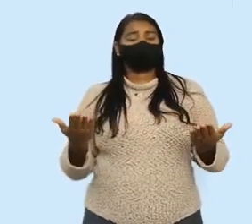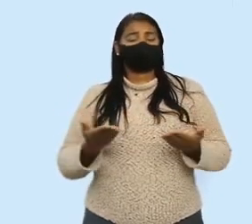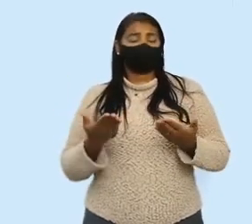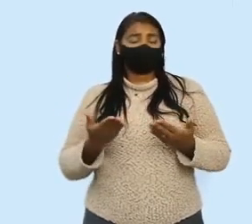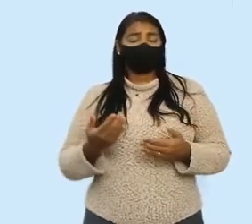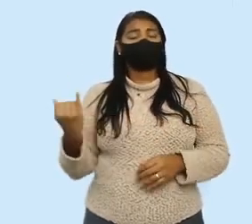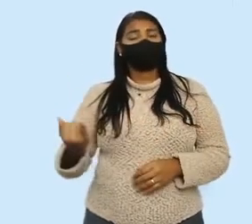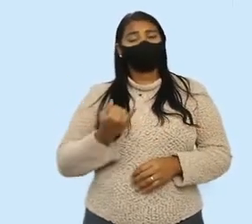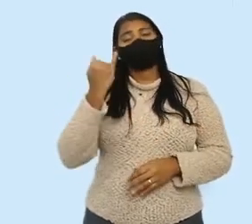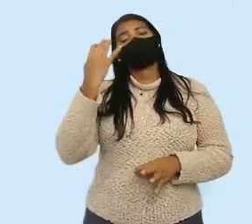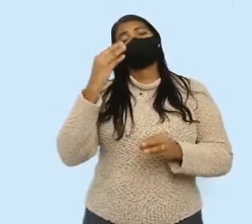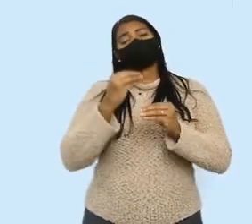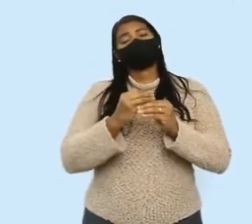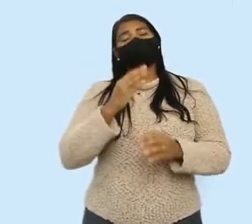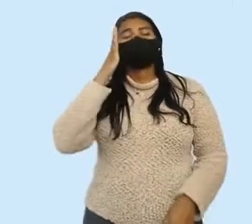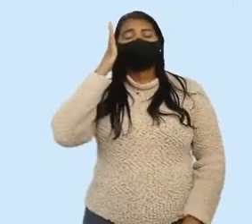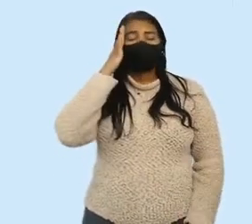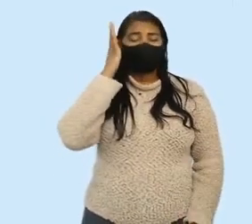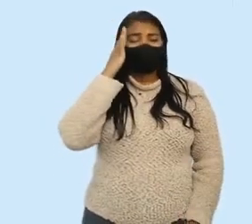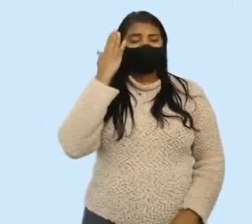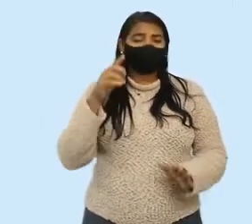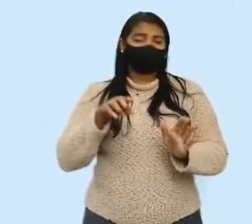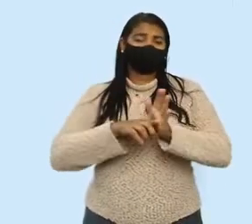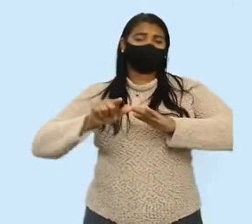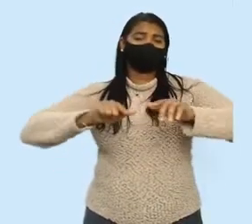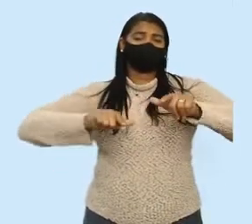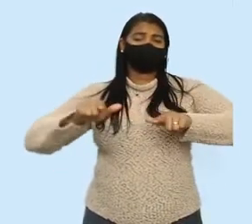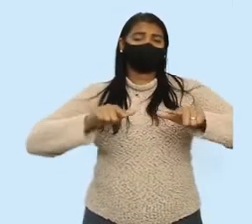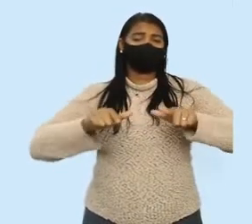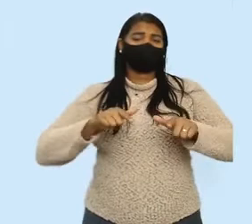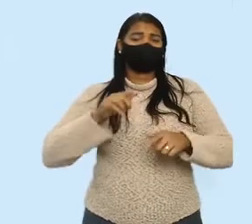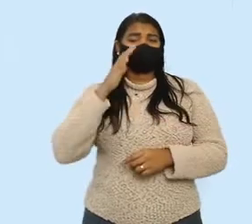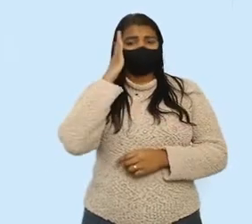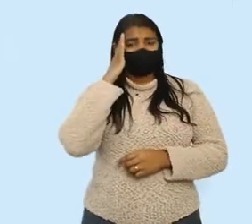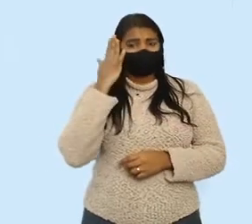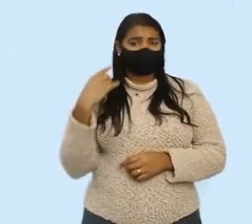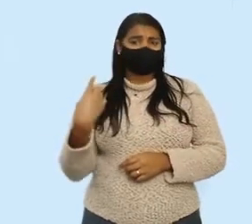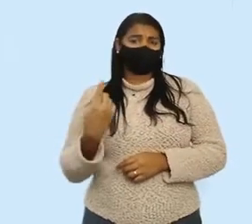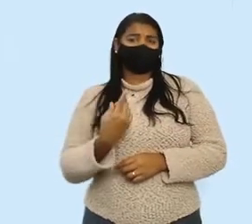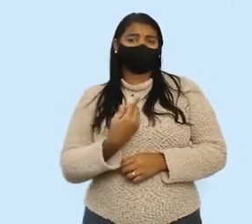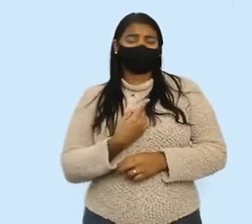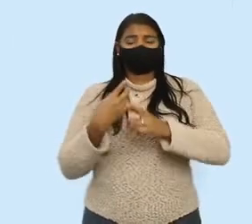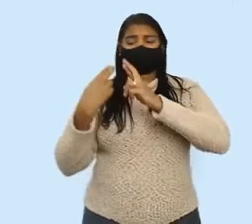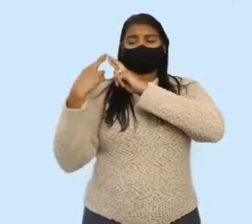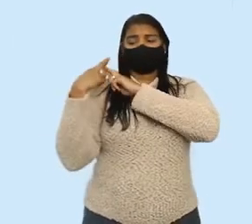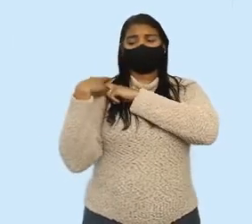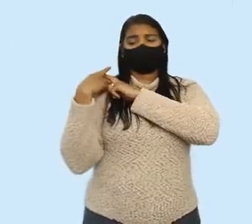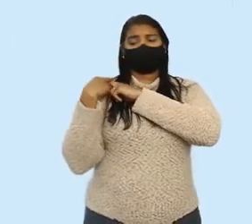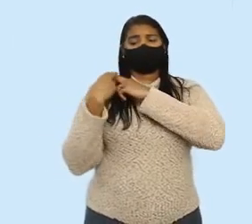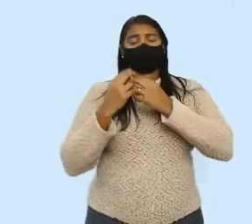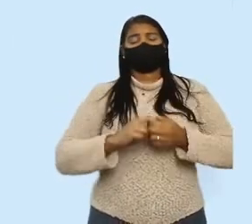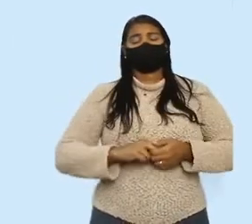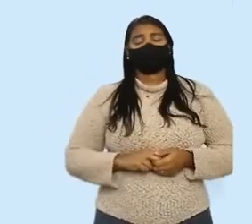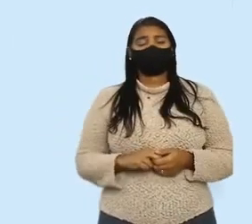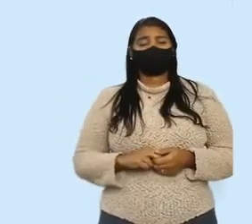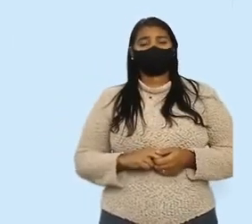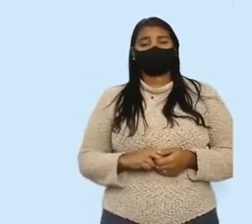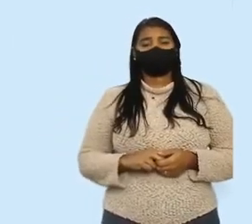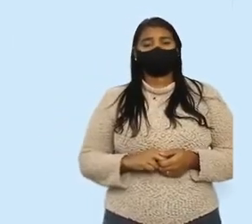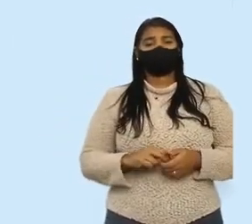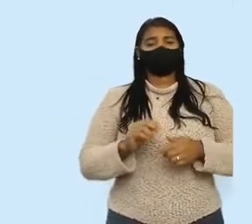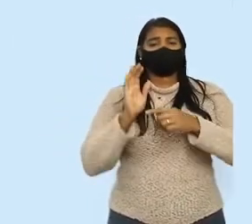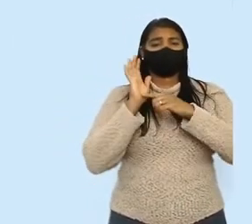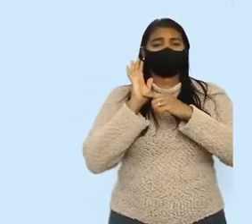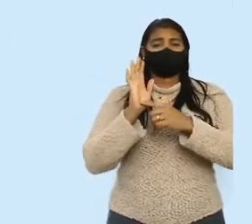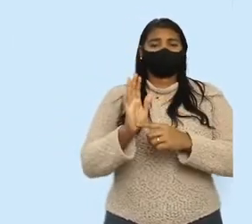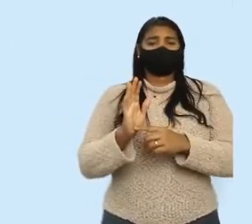isso que é muito importante a gente compreender essas questões do trabalho, para a gente compreender o nosso papel, certo? Não apenas o nosso papel como